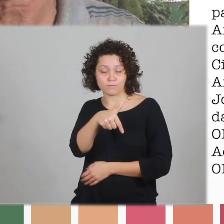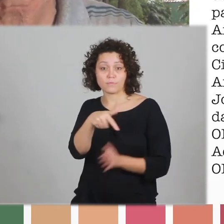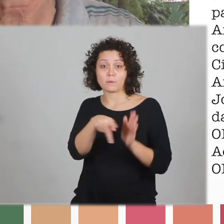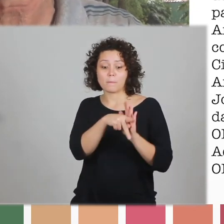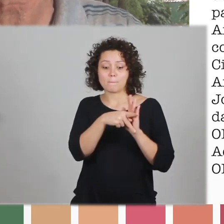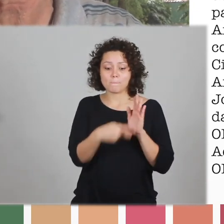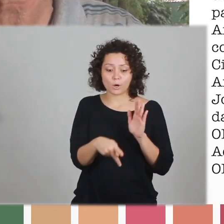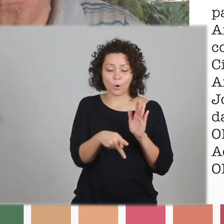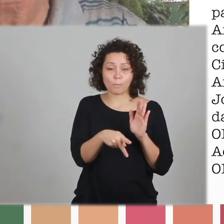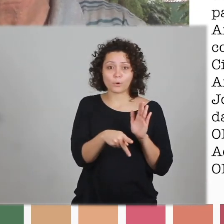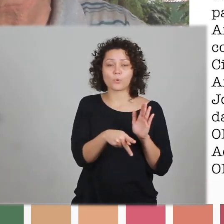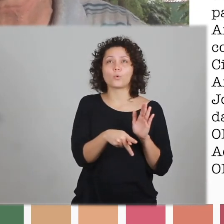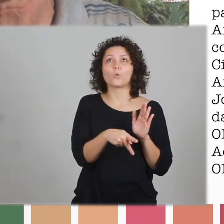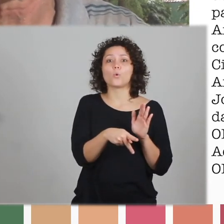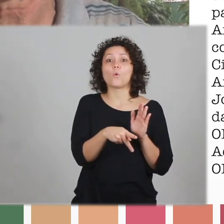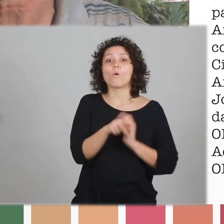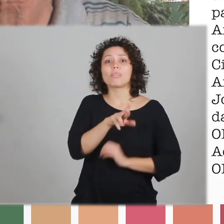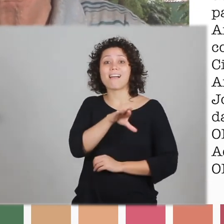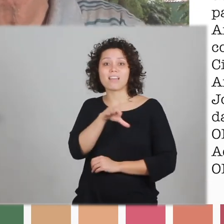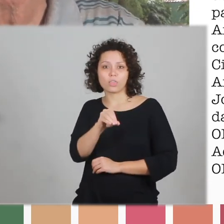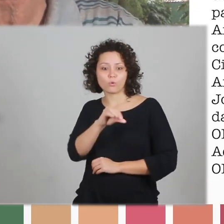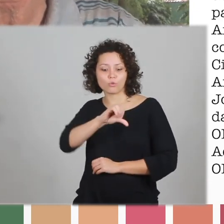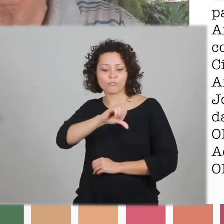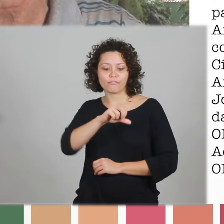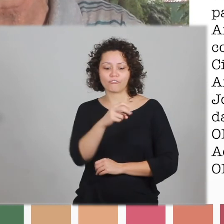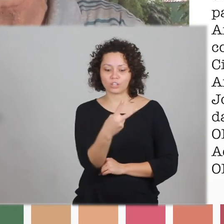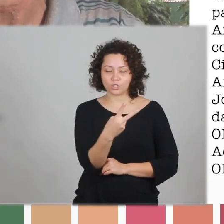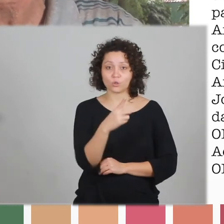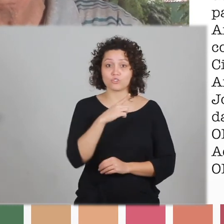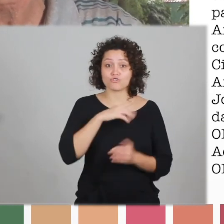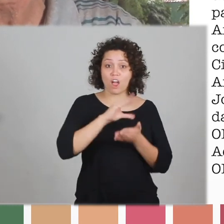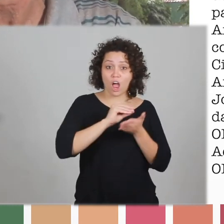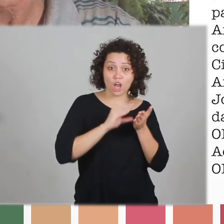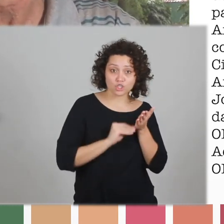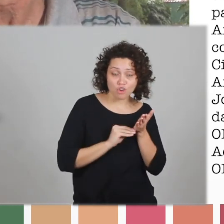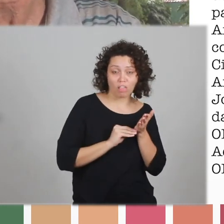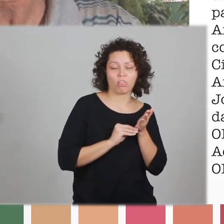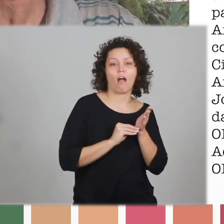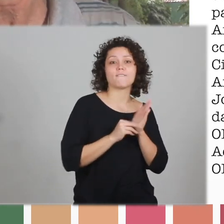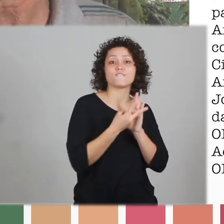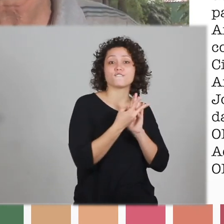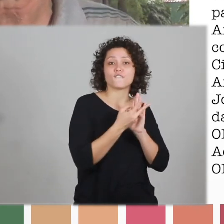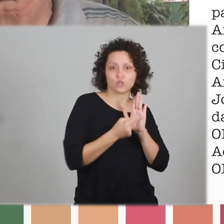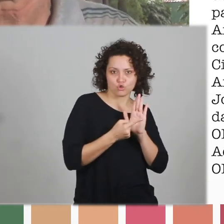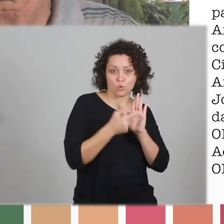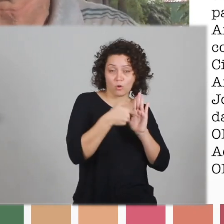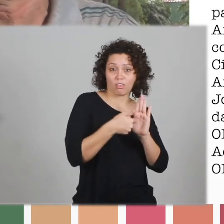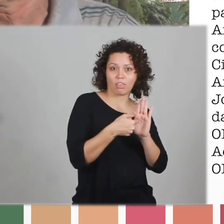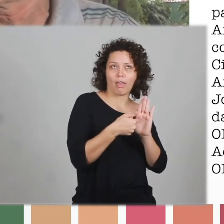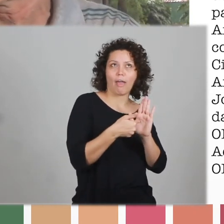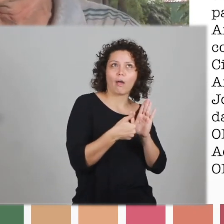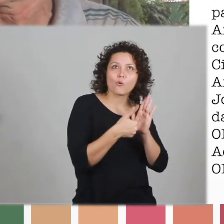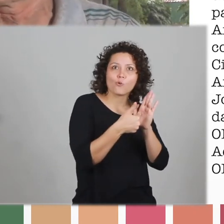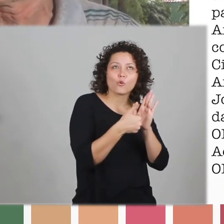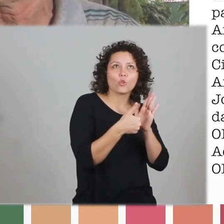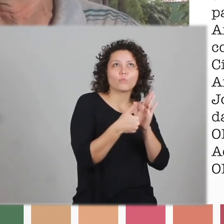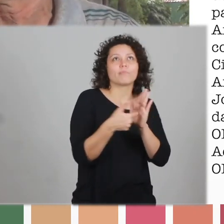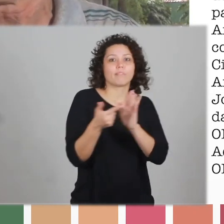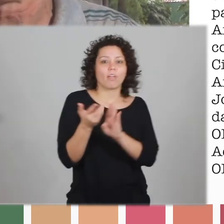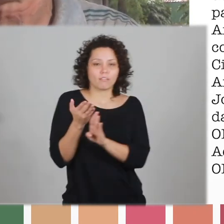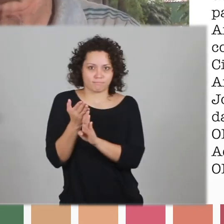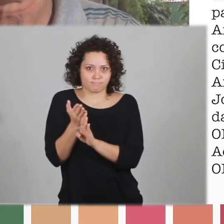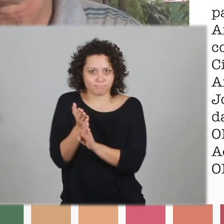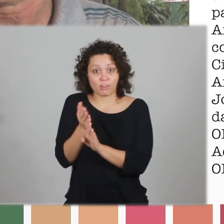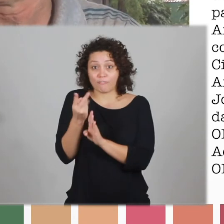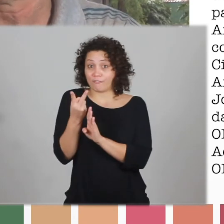Rio 92. Na Rio 92 nós tivemos a Agenda 21, que foi o documento que antecedeu a Agenda